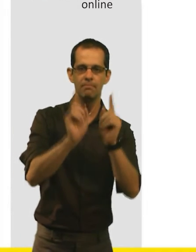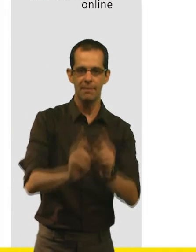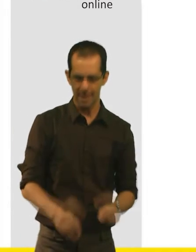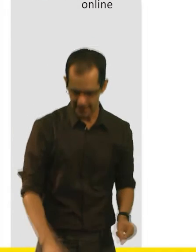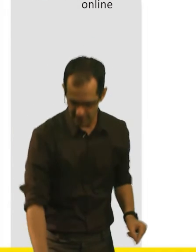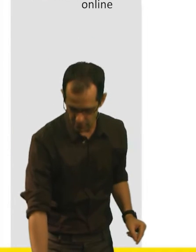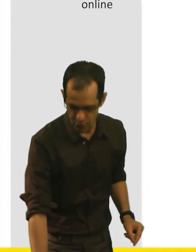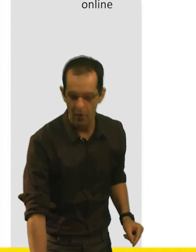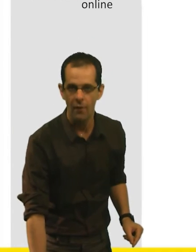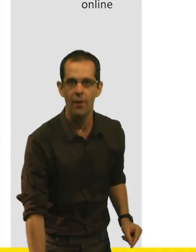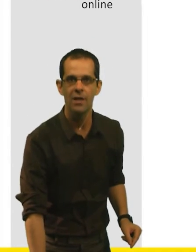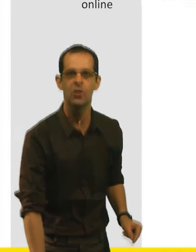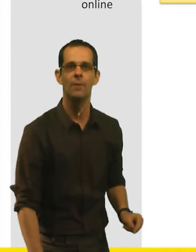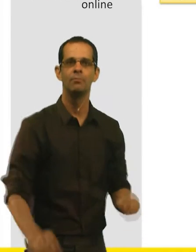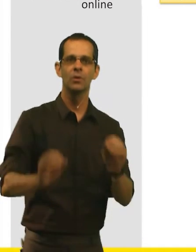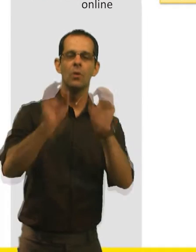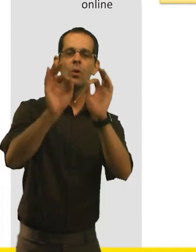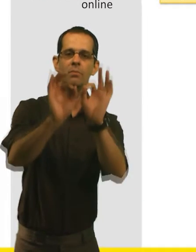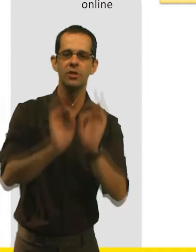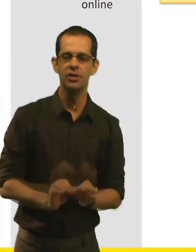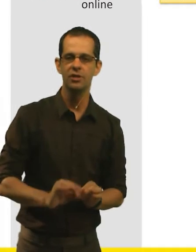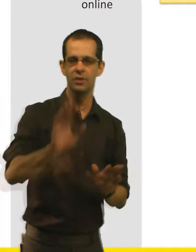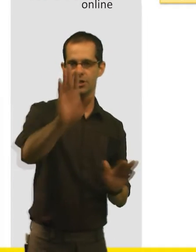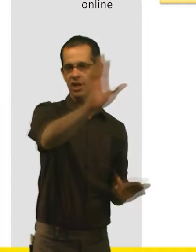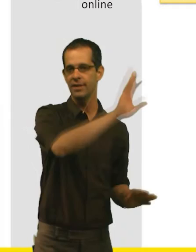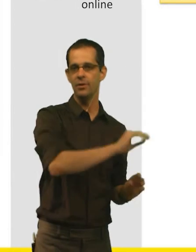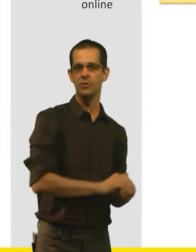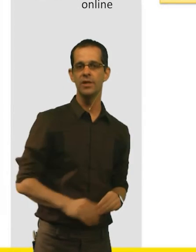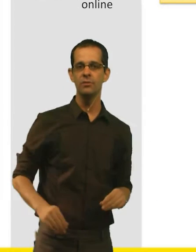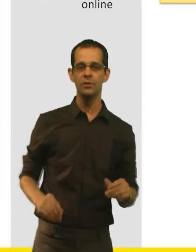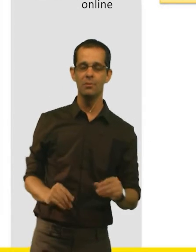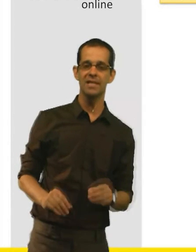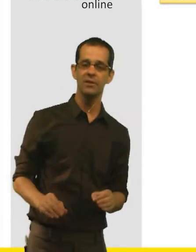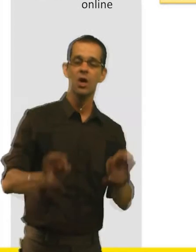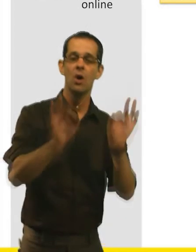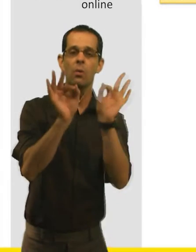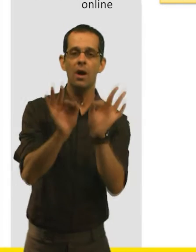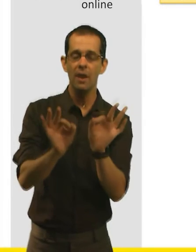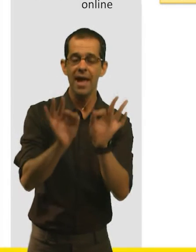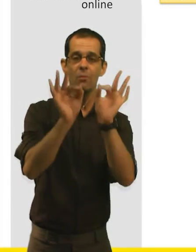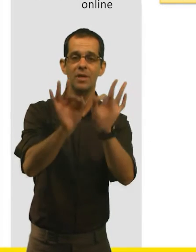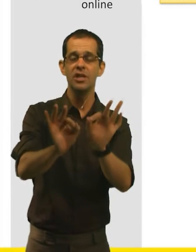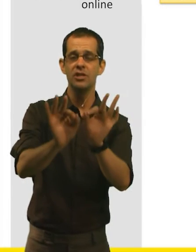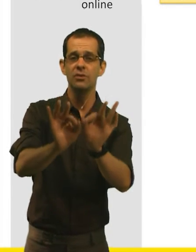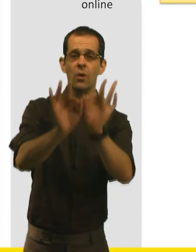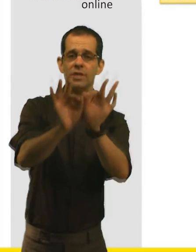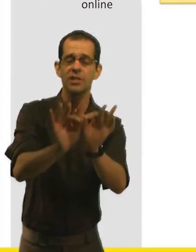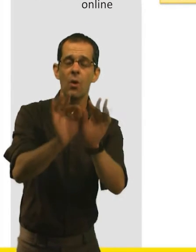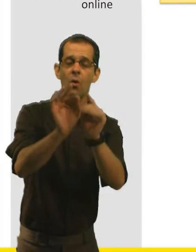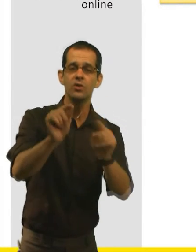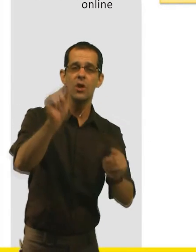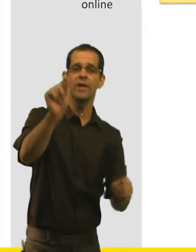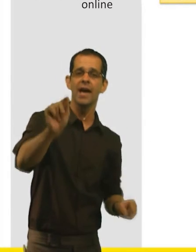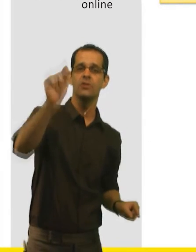de preparação, pessoal? Olha só, objetivo. A gente já trabalhou isso daí no vídeo passado. Qual é o objetivo? Ou